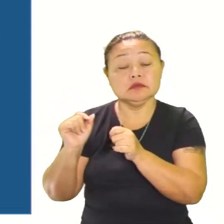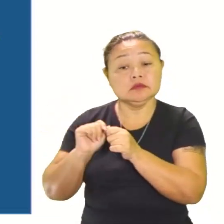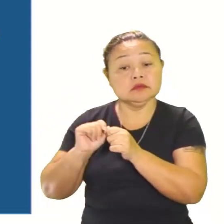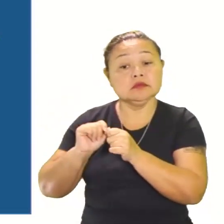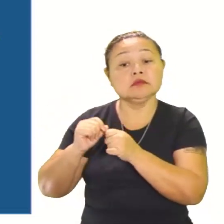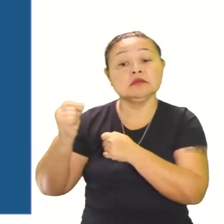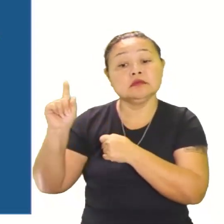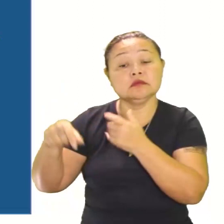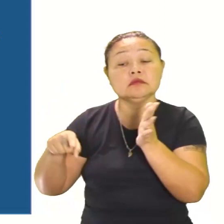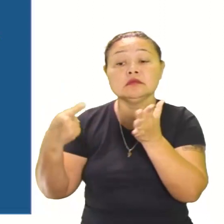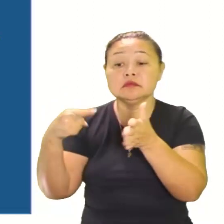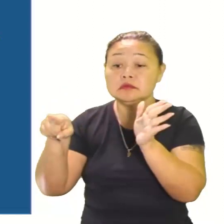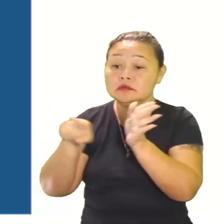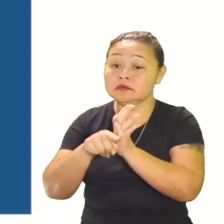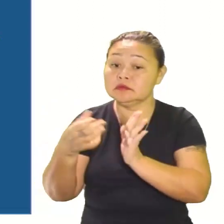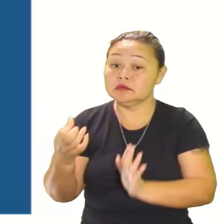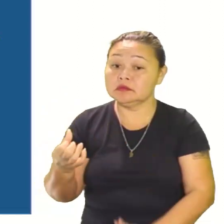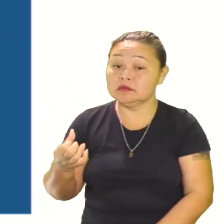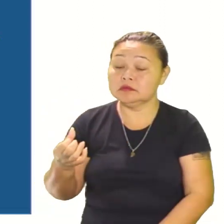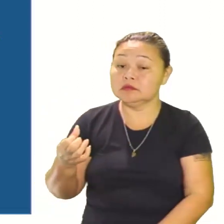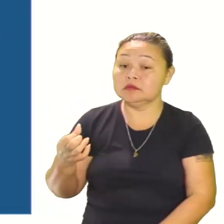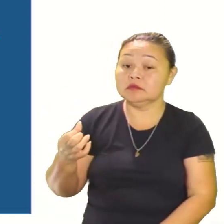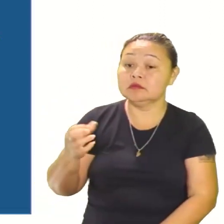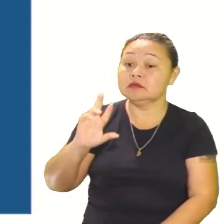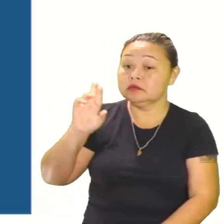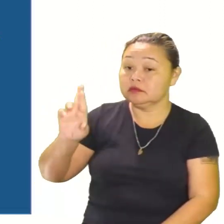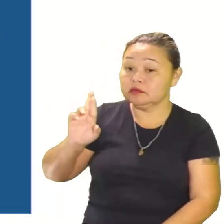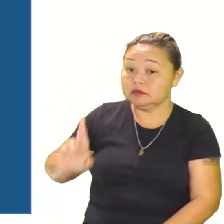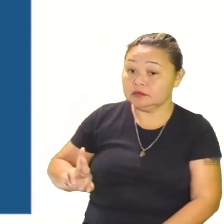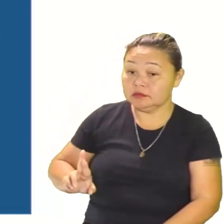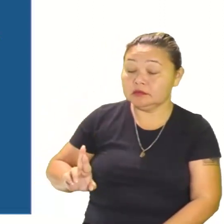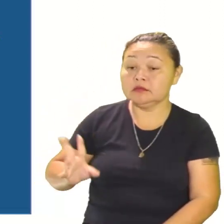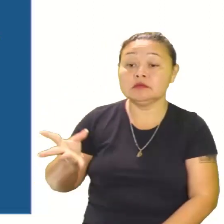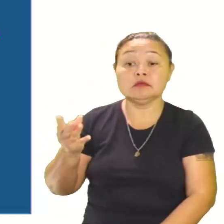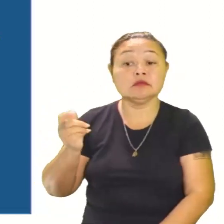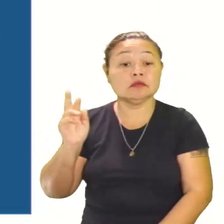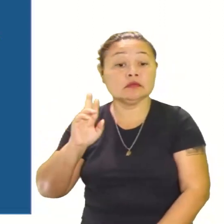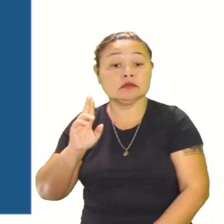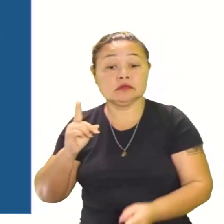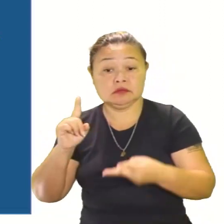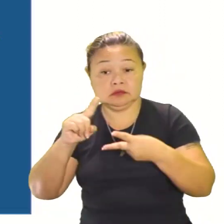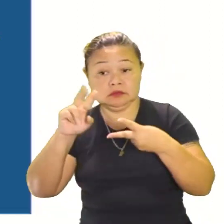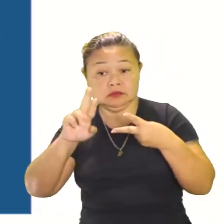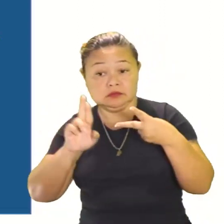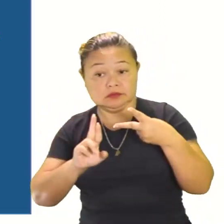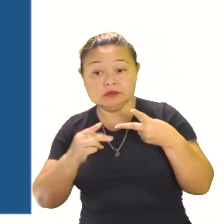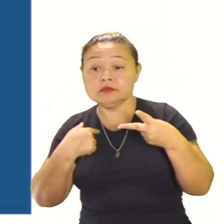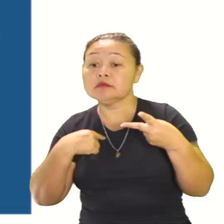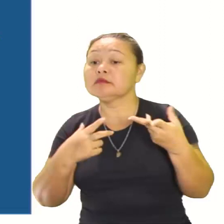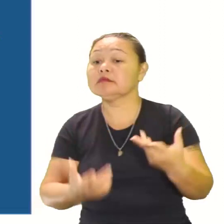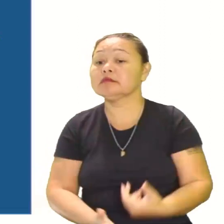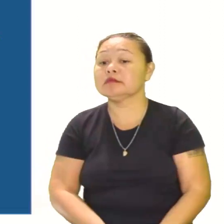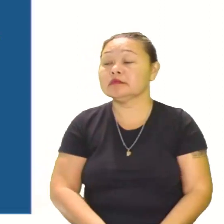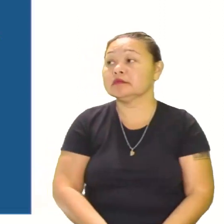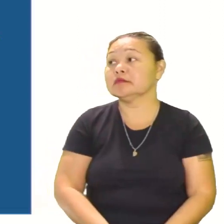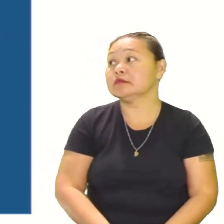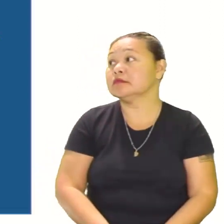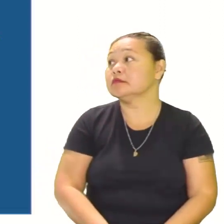4 e devo 2, devo 6. Então, temos a segunda possibilidade de resposta. Beleza.